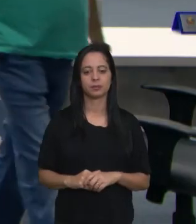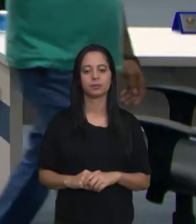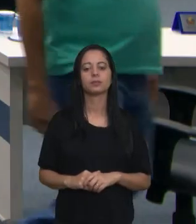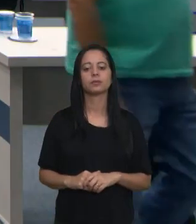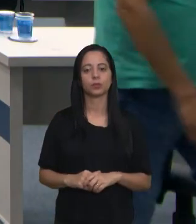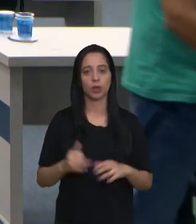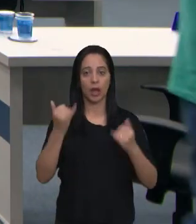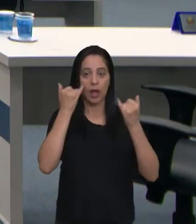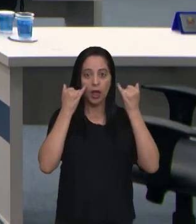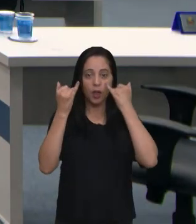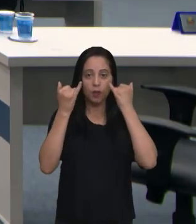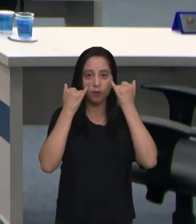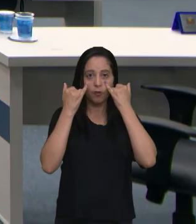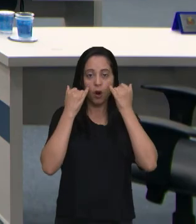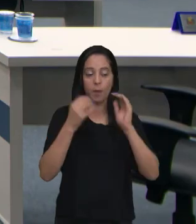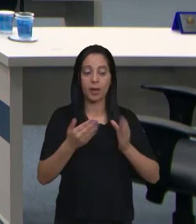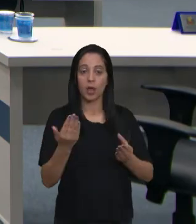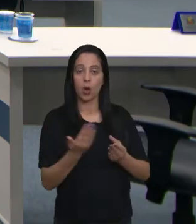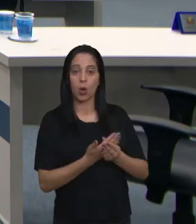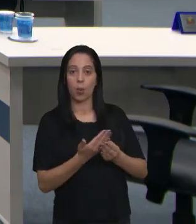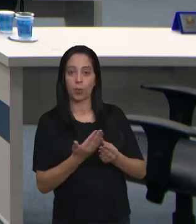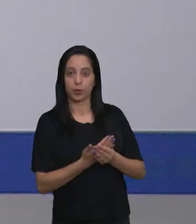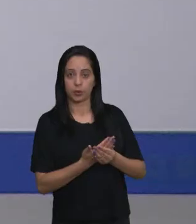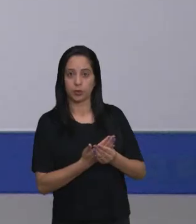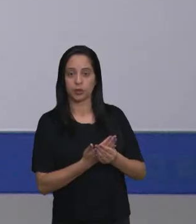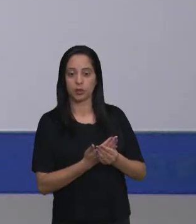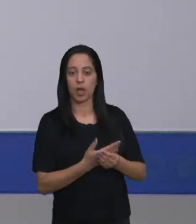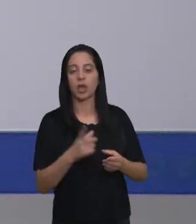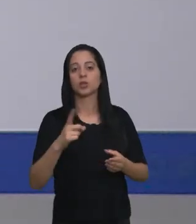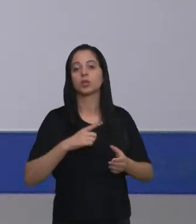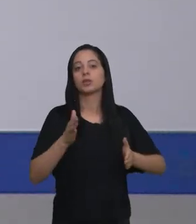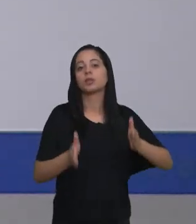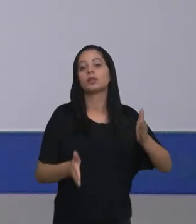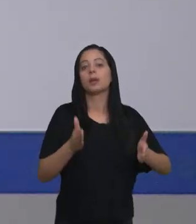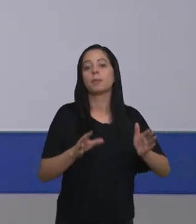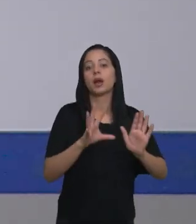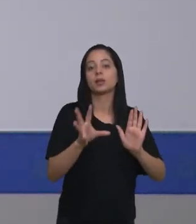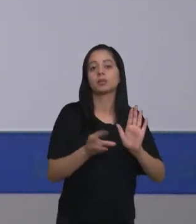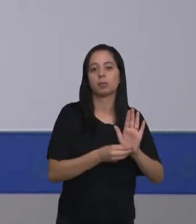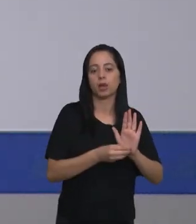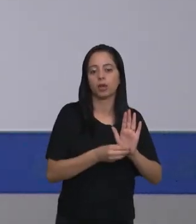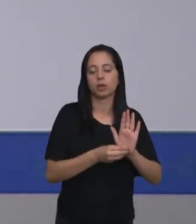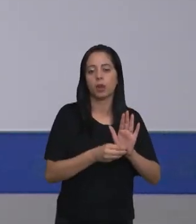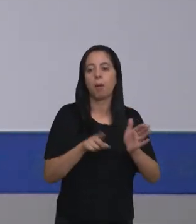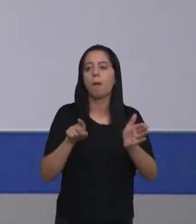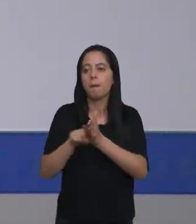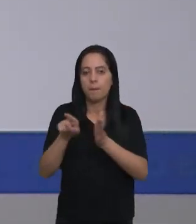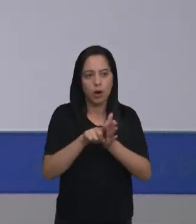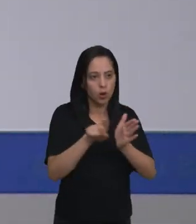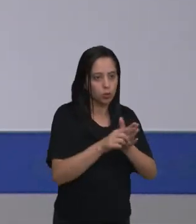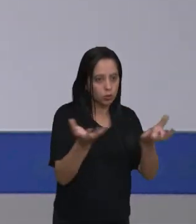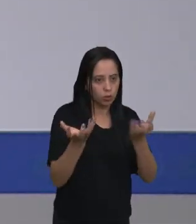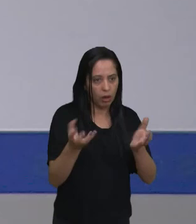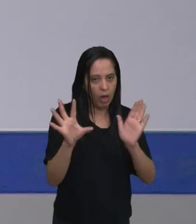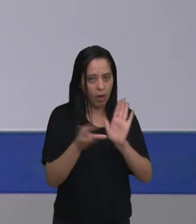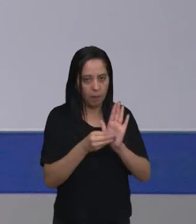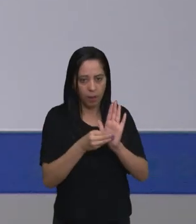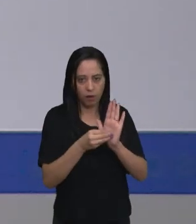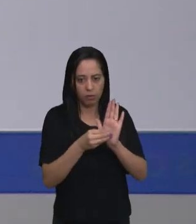Informo aos senhores vereadores que esse processo se encontra em prazo de emenda. Consulto aos vereadores se abre mão do prazo de